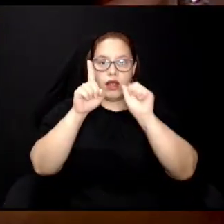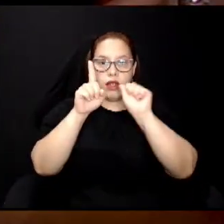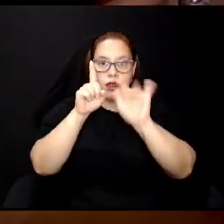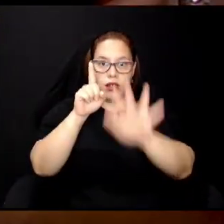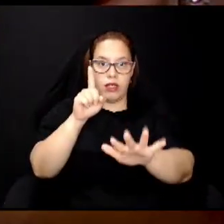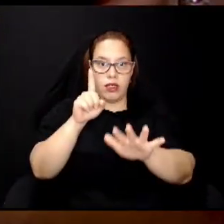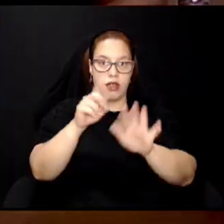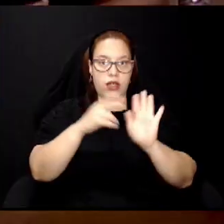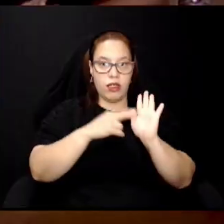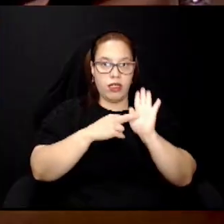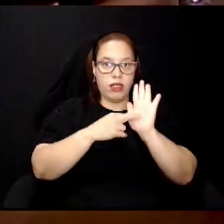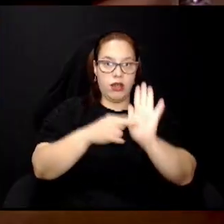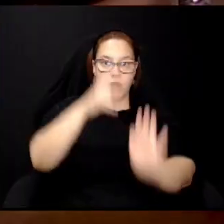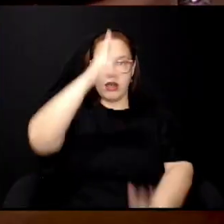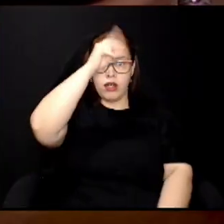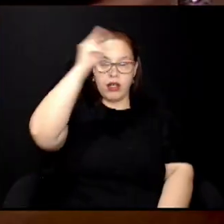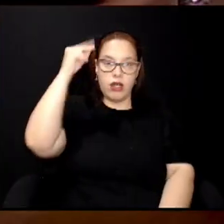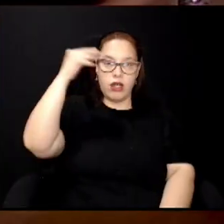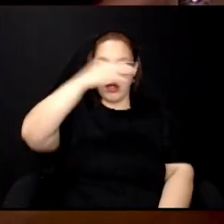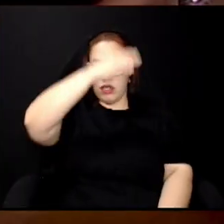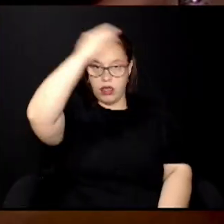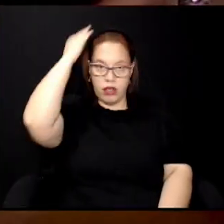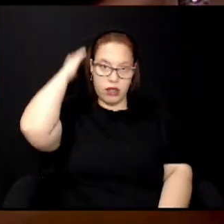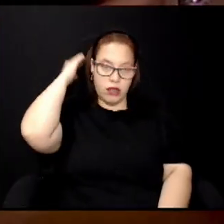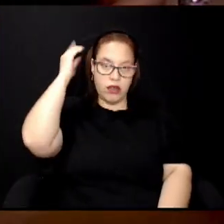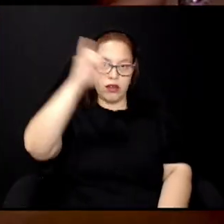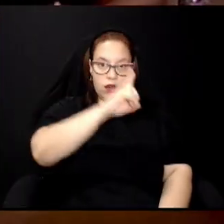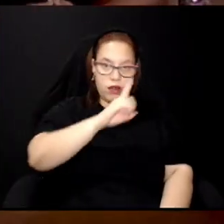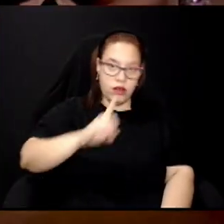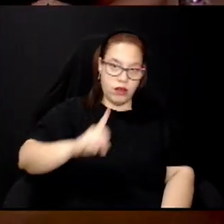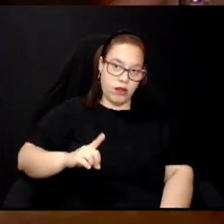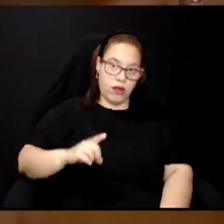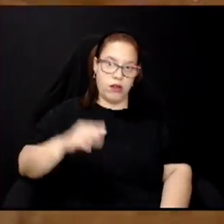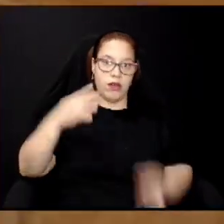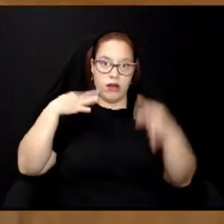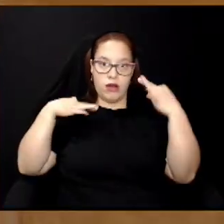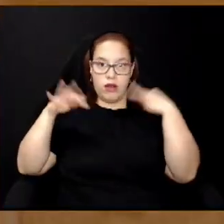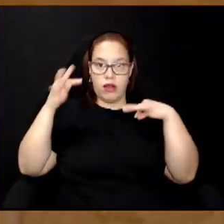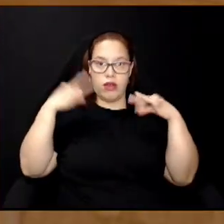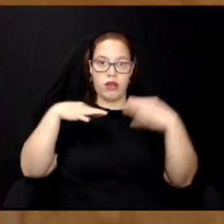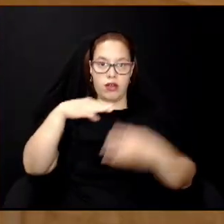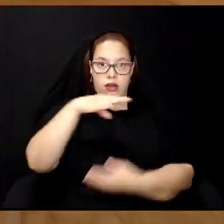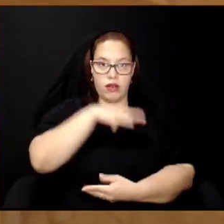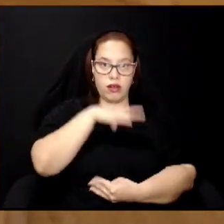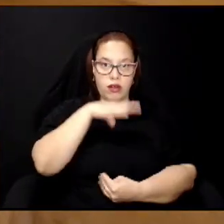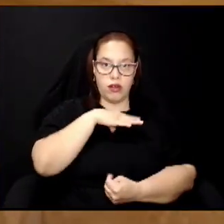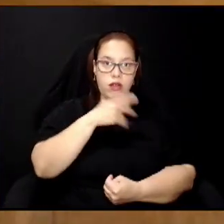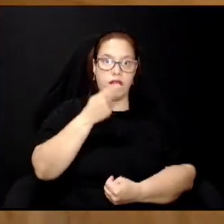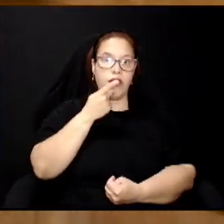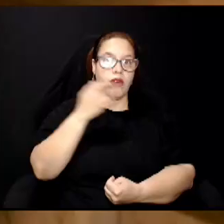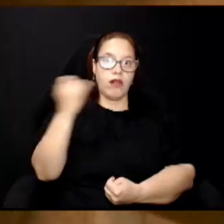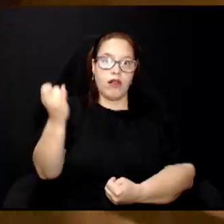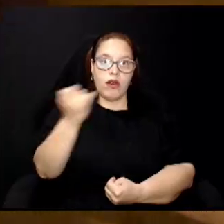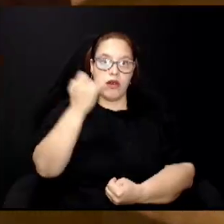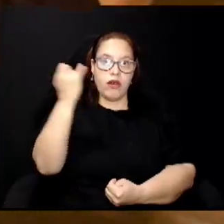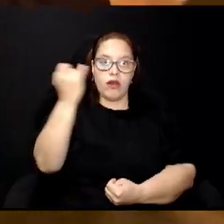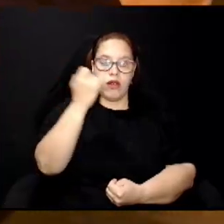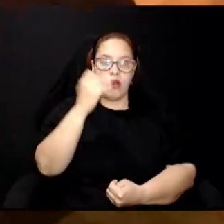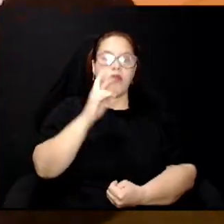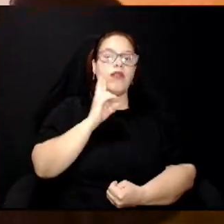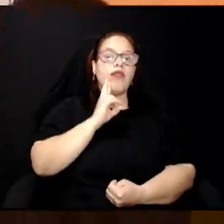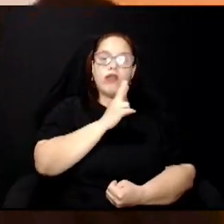Representando o prefeito Dário Saad, o diretor de turismo da cidade abordou a importância dos restaurantes